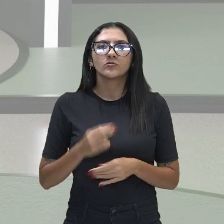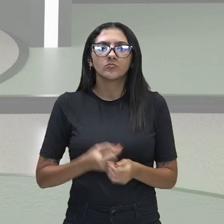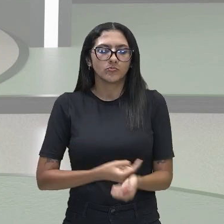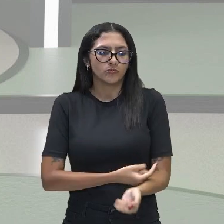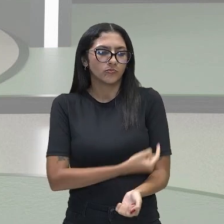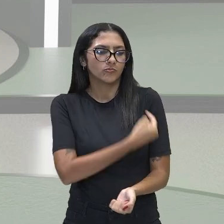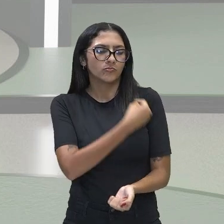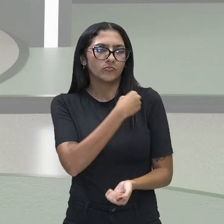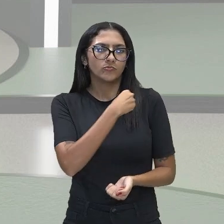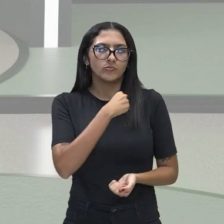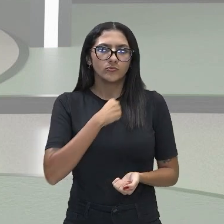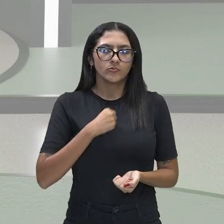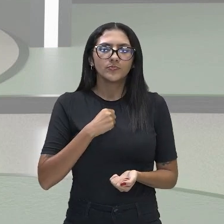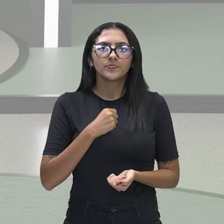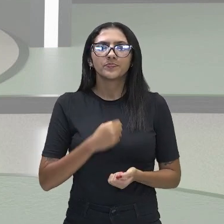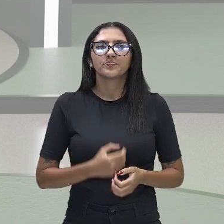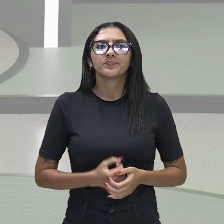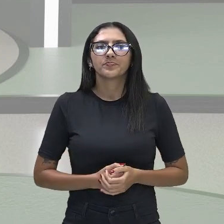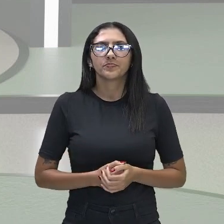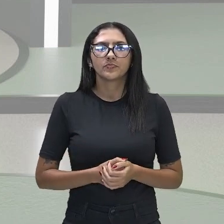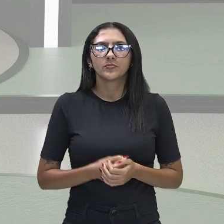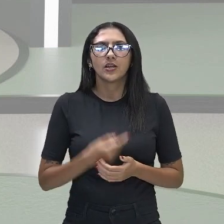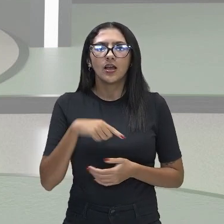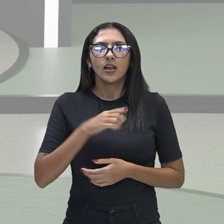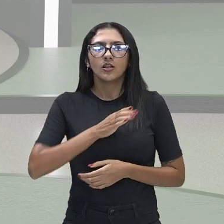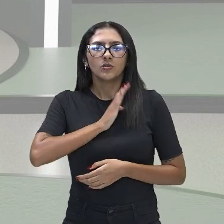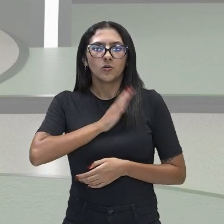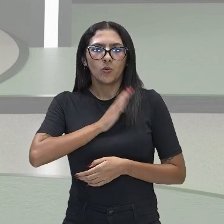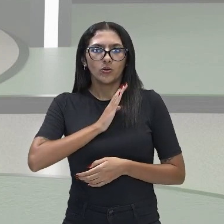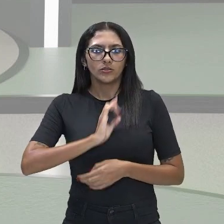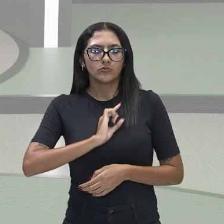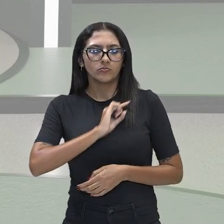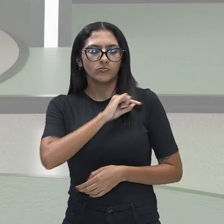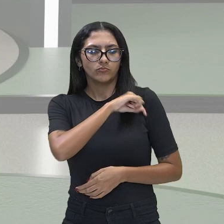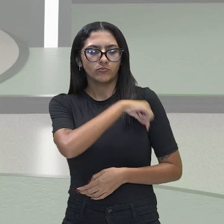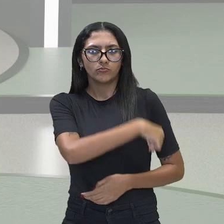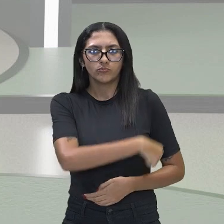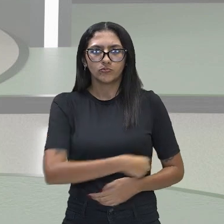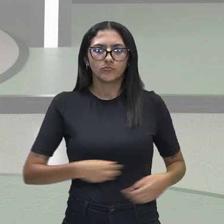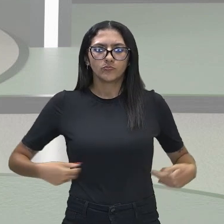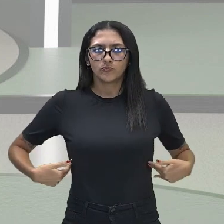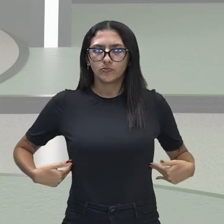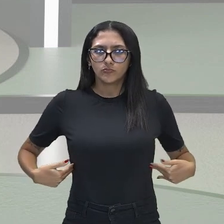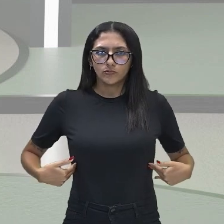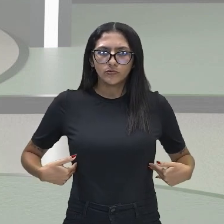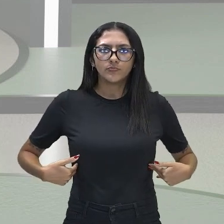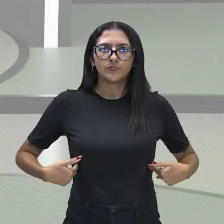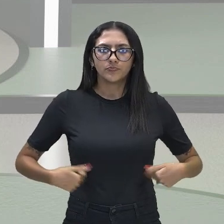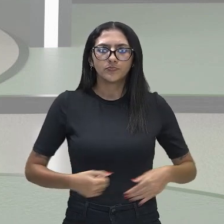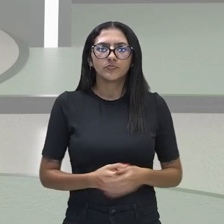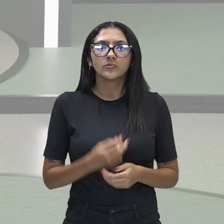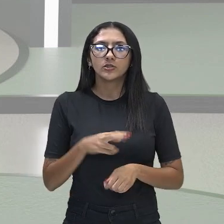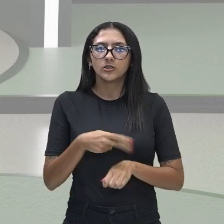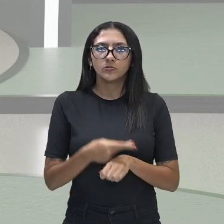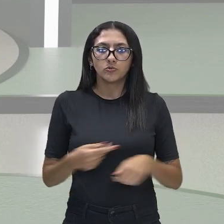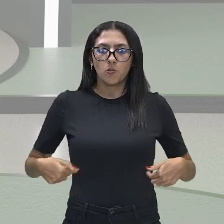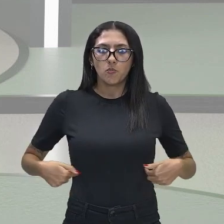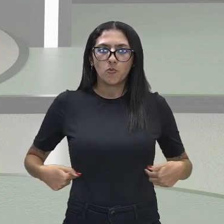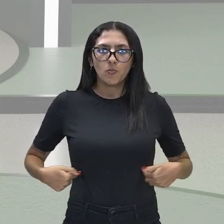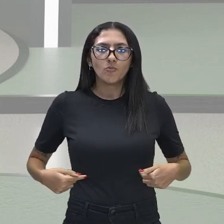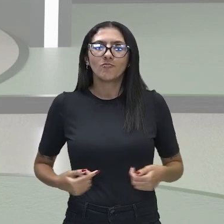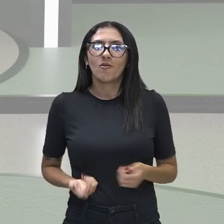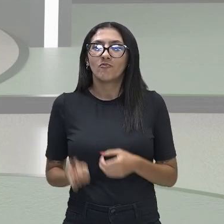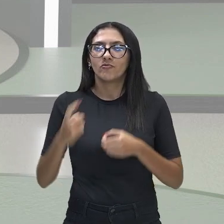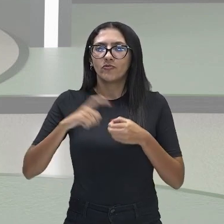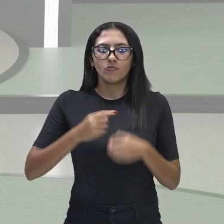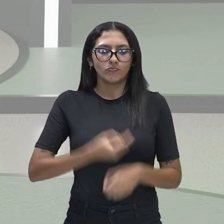sangue do nosso coração para os nossos pulmões e dos pulmões de volta